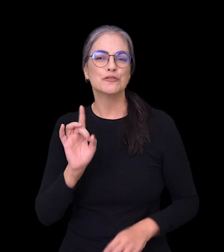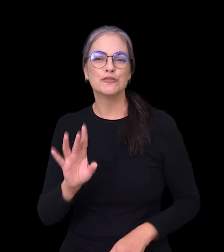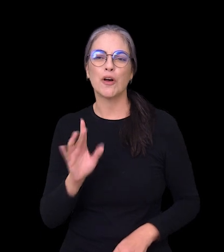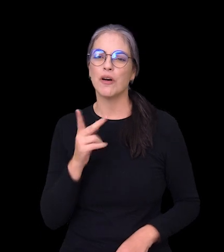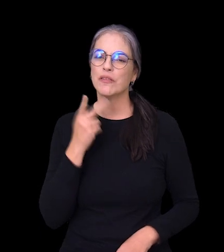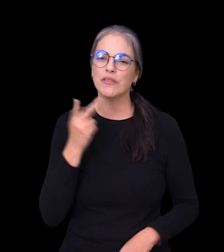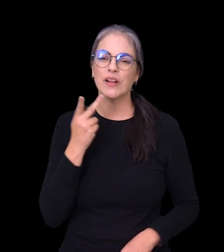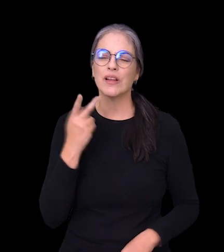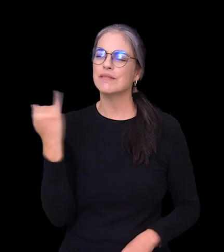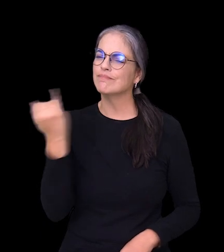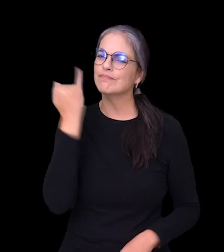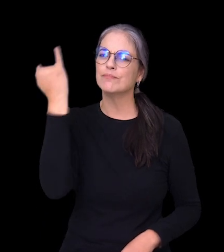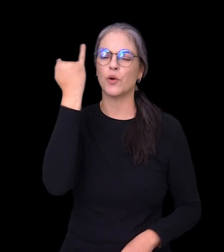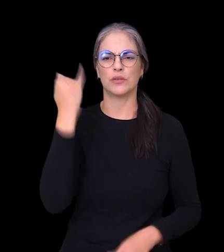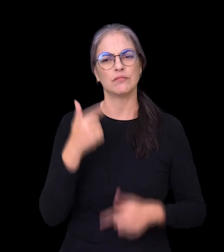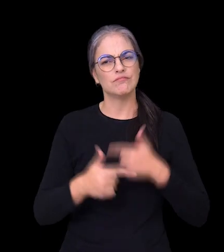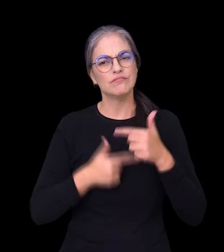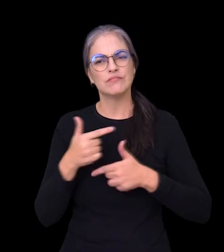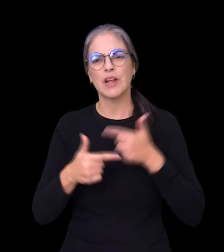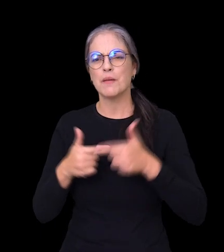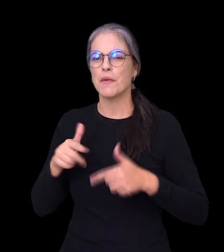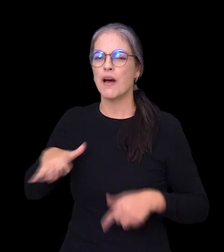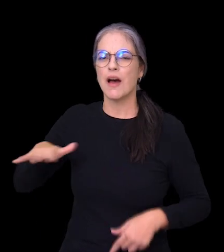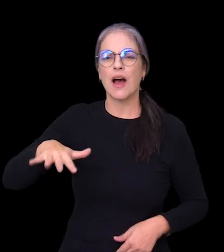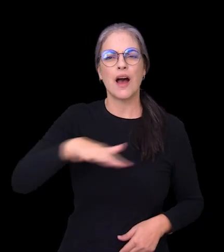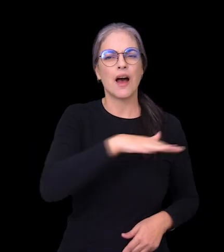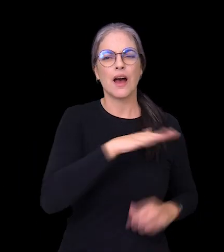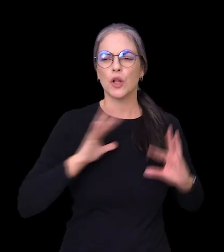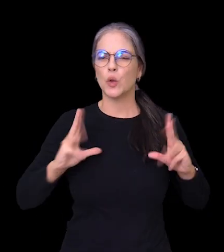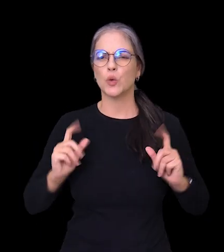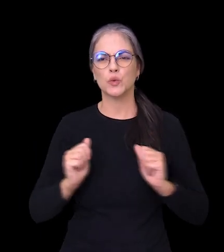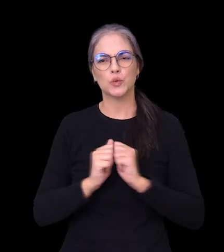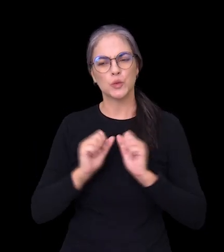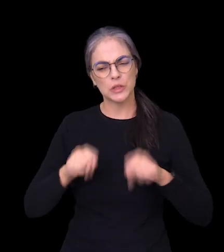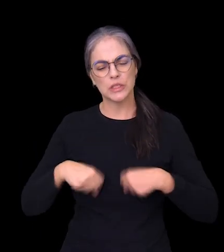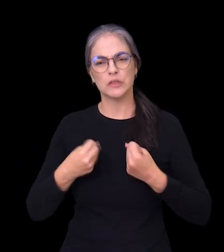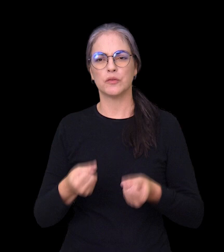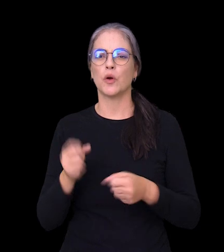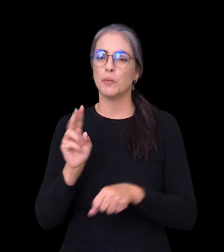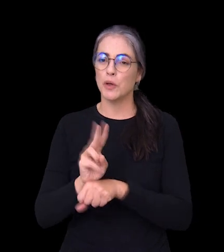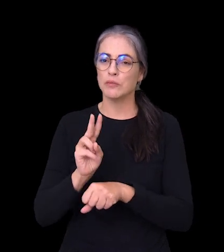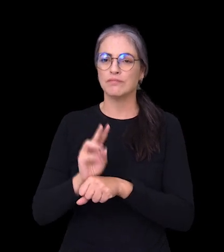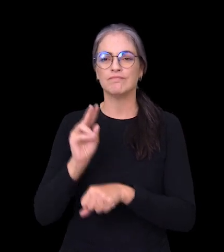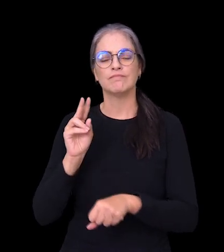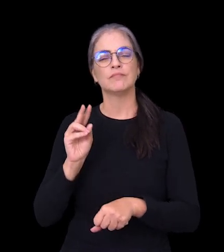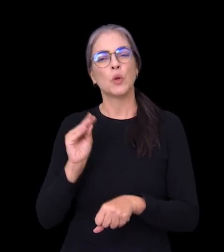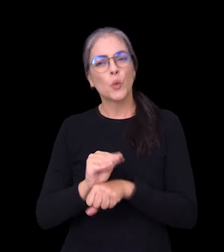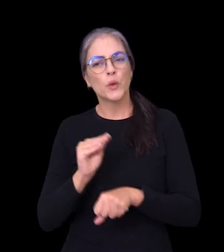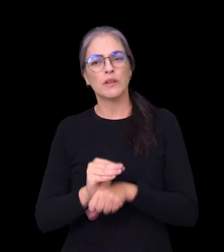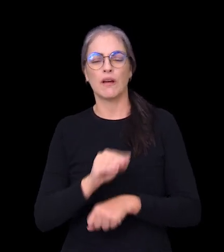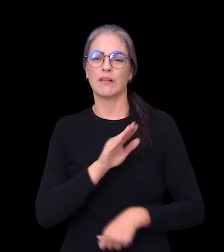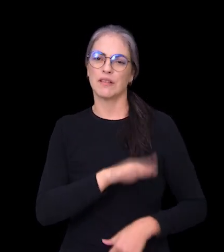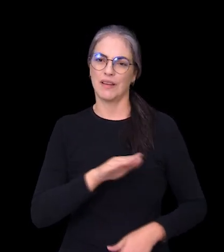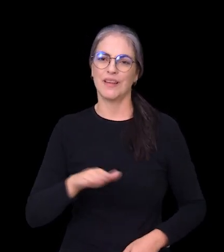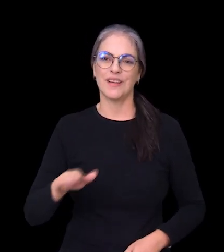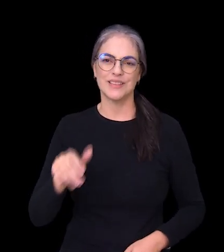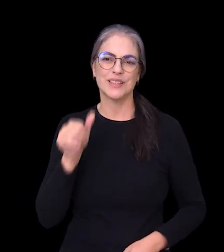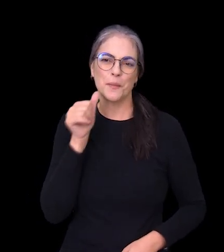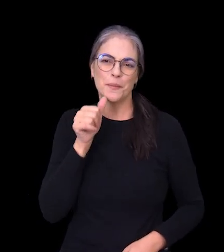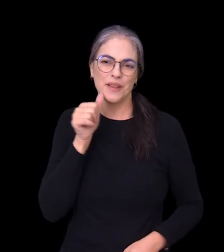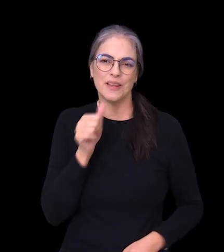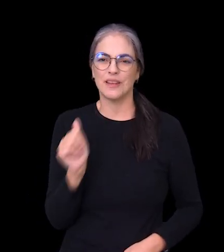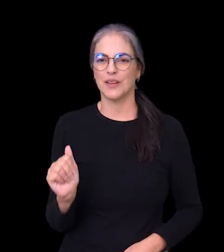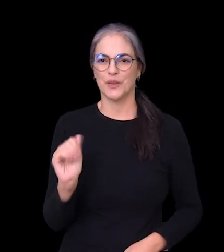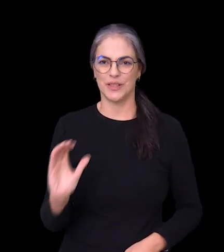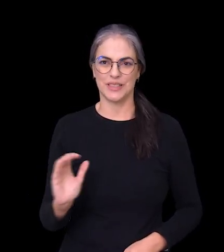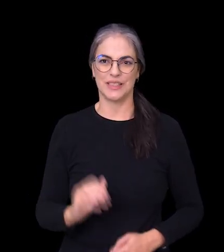gente trabalhar de maneira transversal, reunindo todos os esforços para a gente cuidar e proteger as nossas crianças, as nossas meninas,